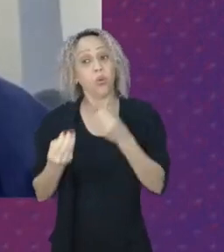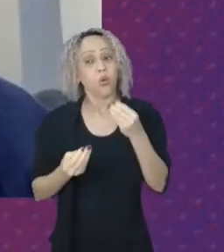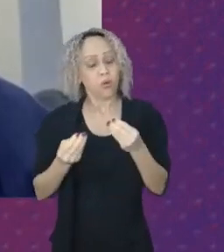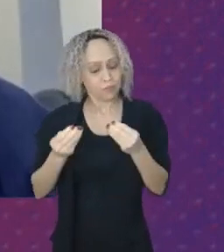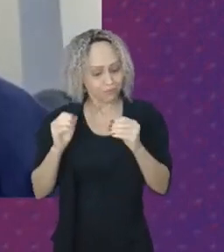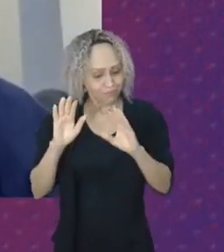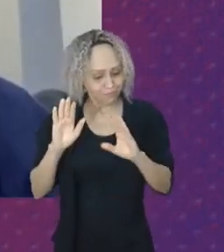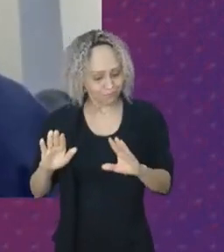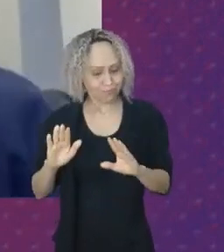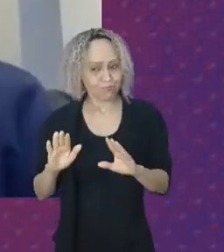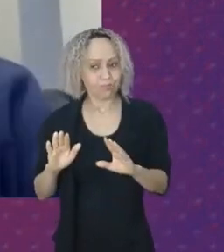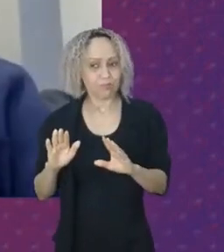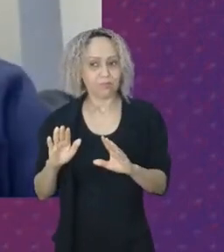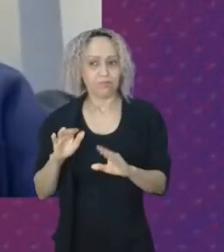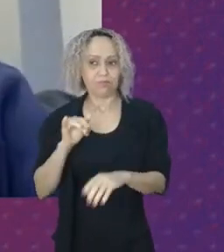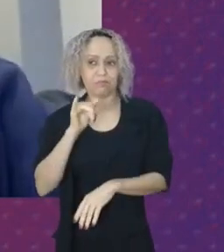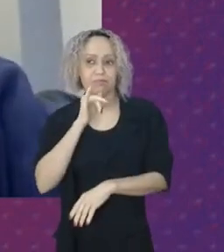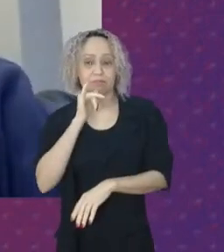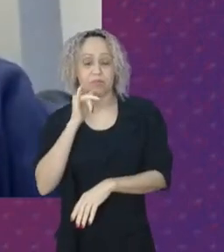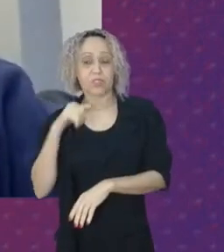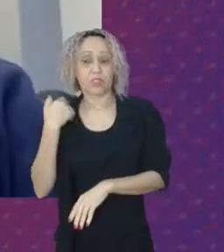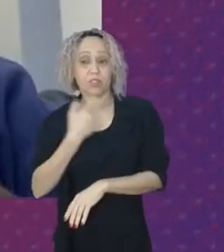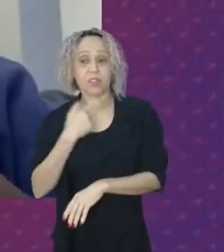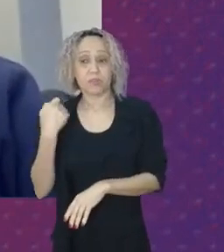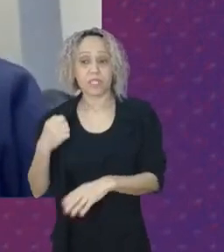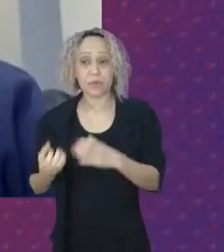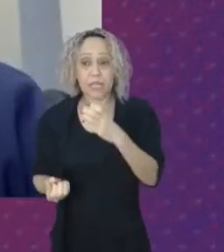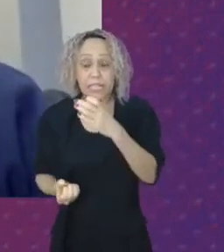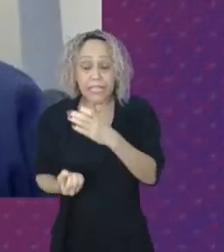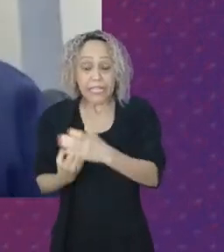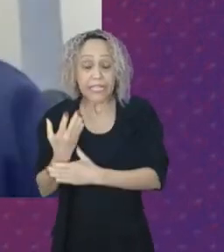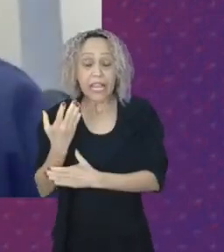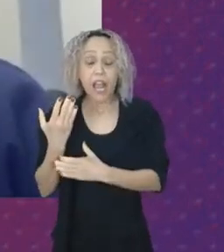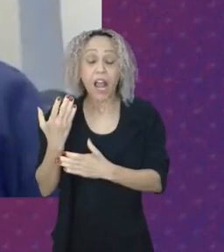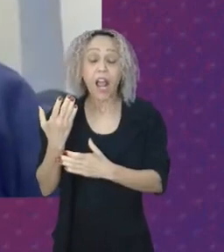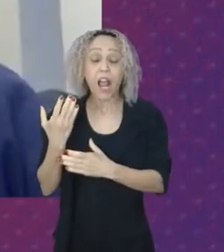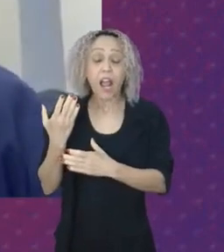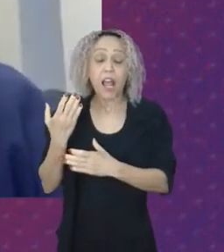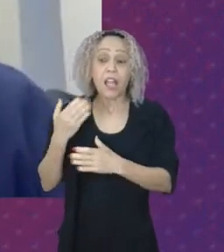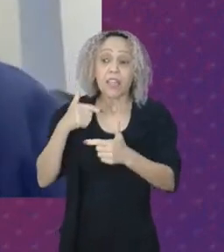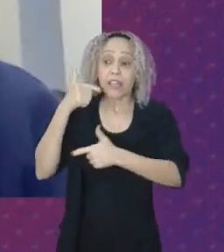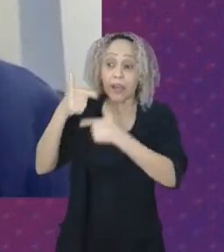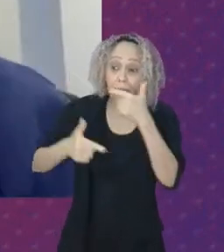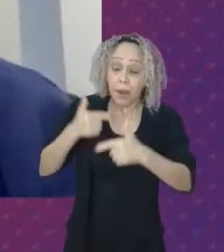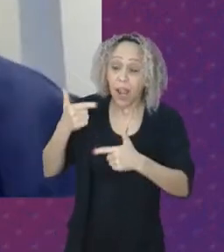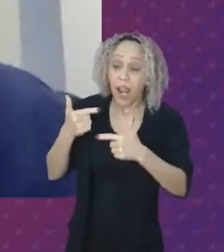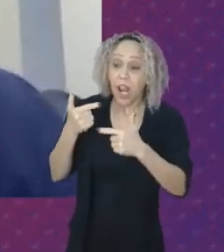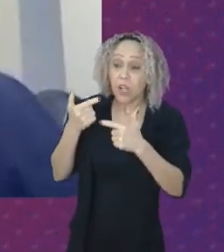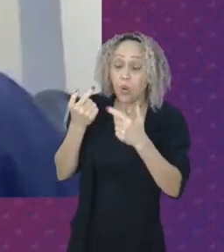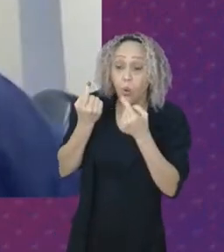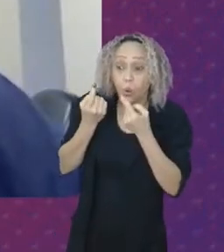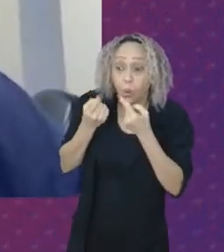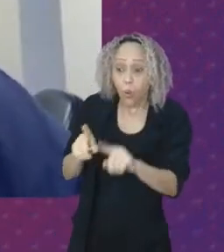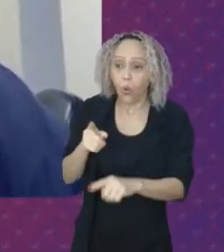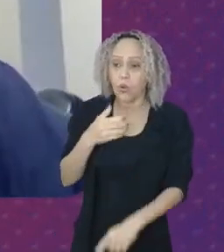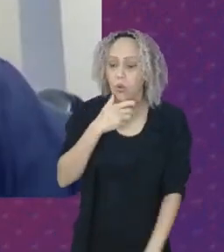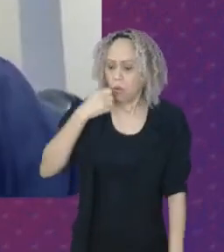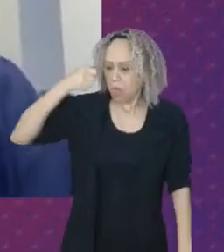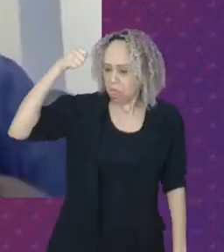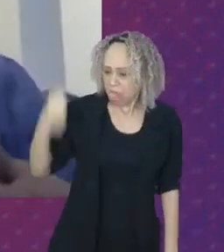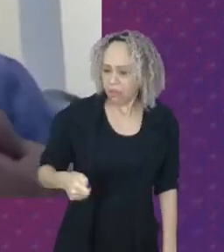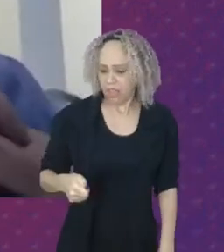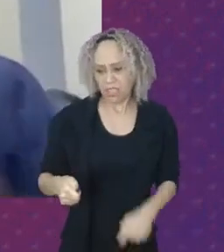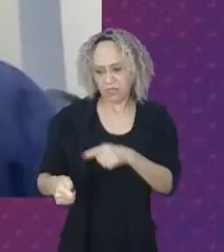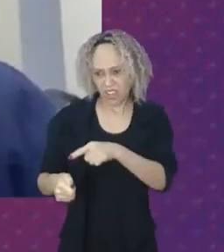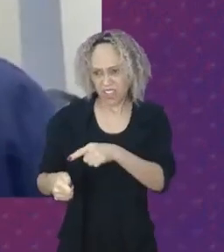a nossa sociedade. Sobre esse sistema que ele é patriarcalista, porque essas coisas elas andam juntas, né?